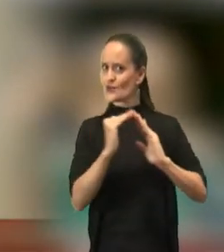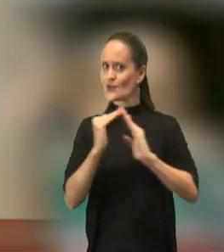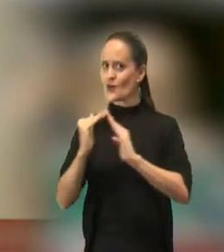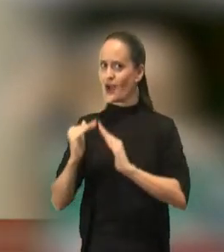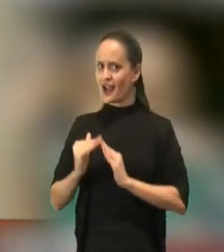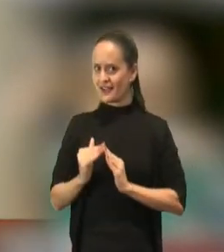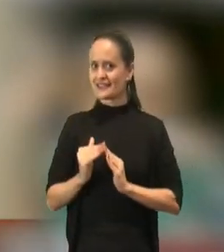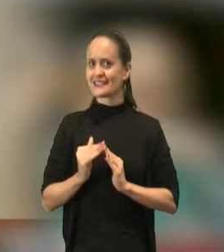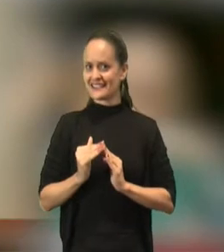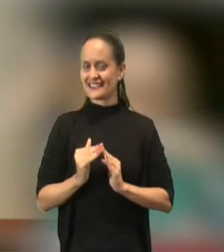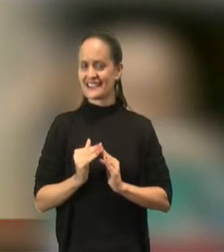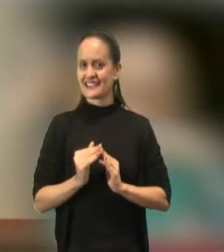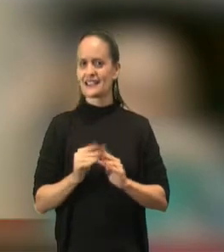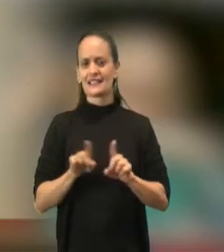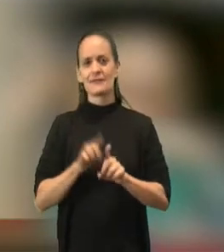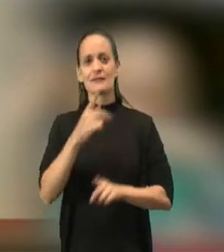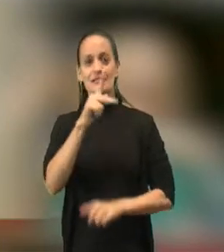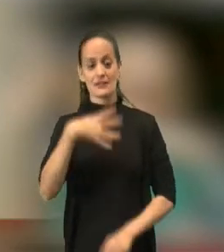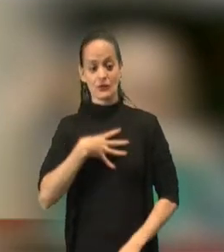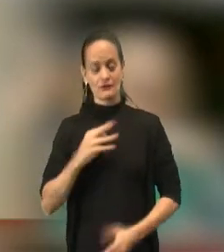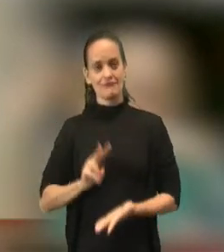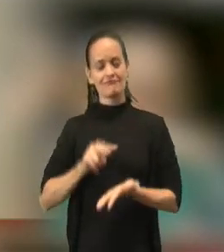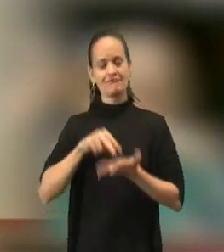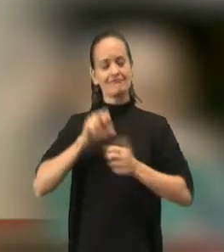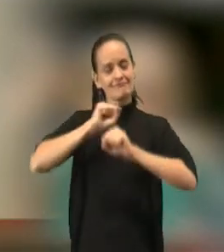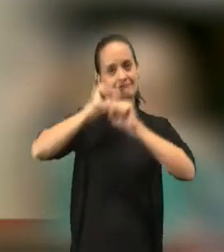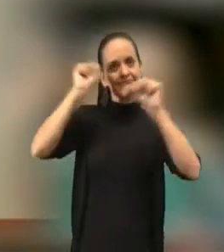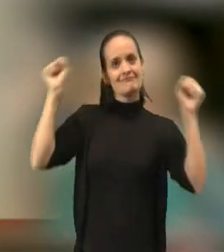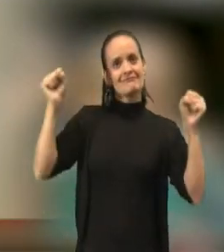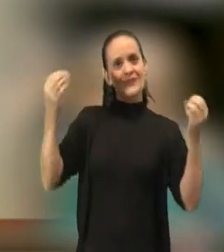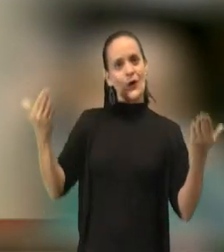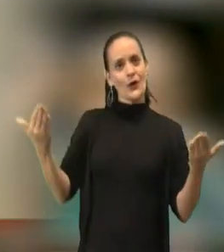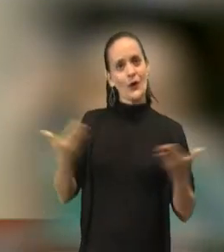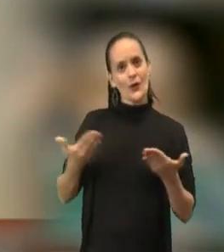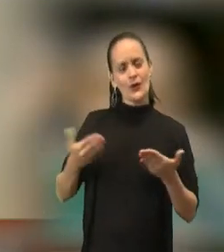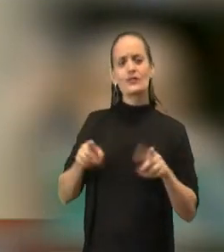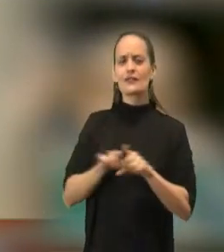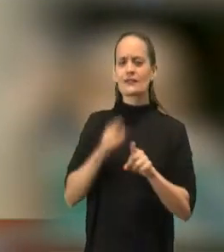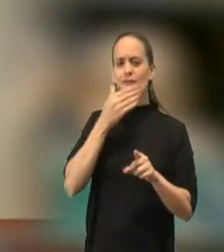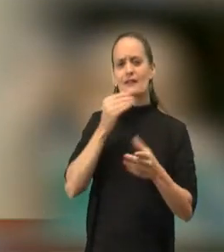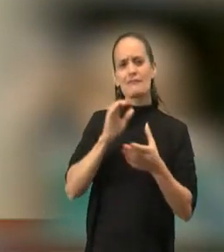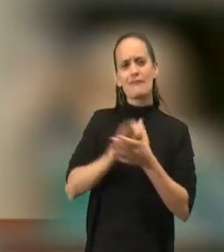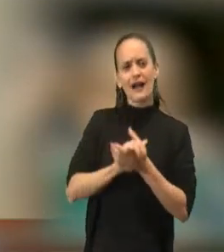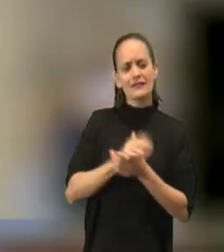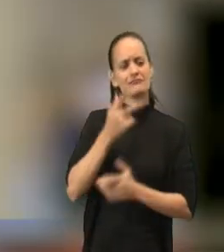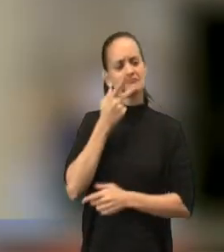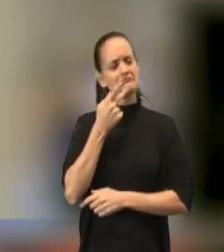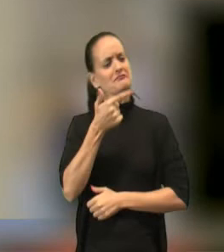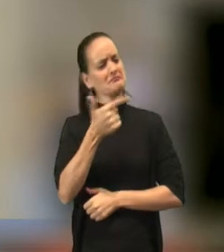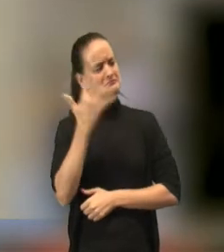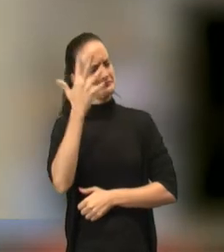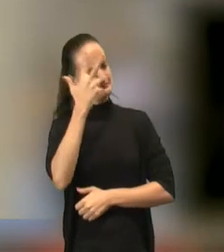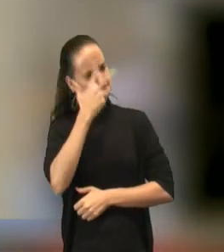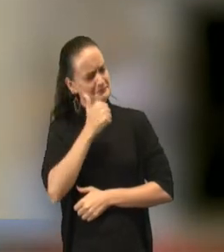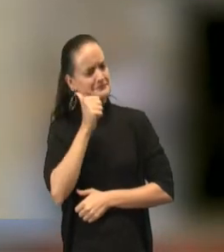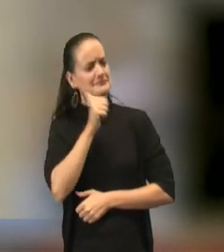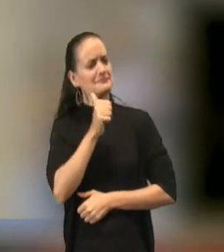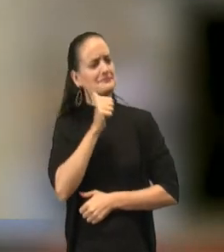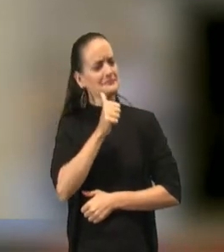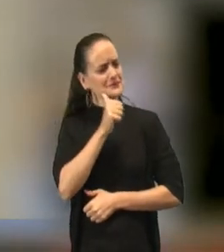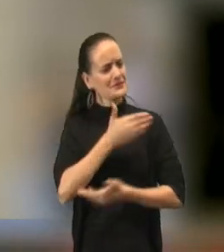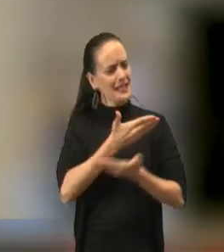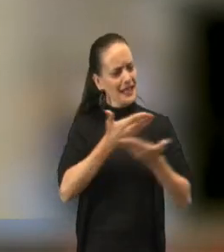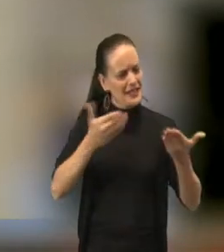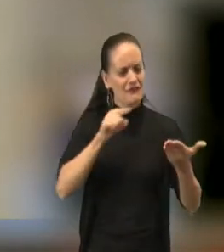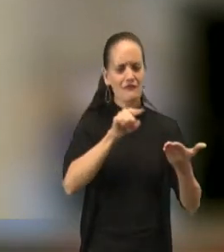lugar à preguiça. Seus filhos se levantam e a elogiam. Seu marido também a elogia dizendo: muitas mulheres são exemplares,